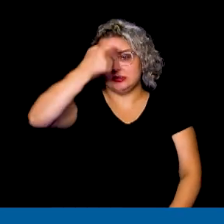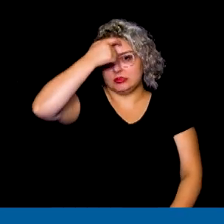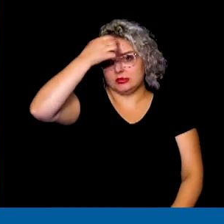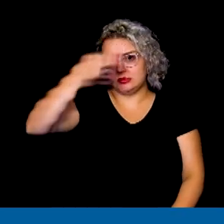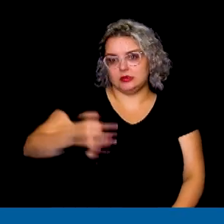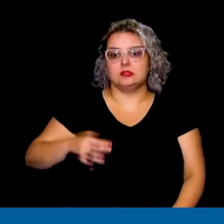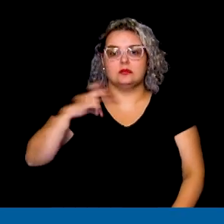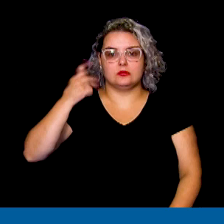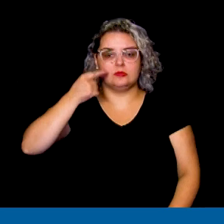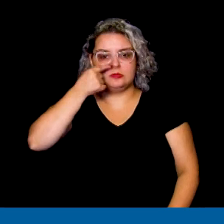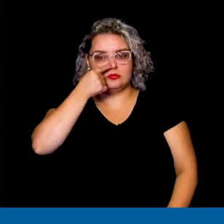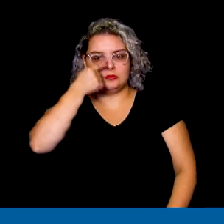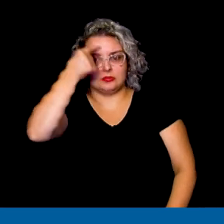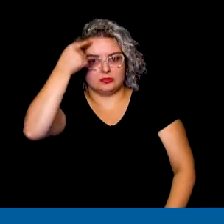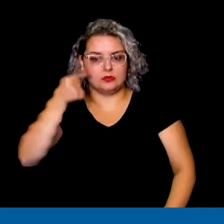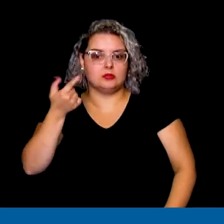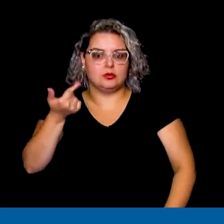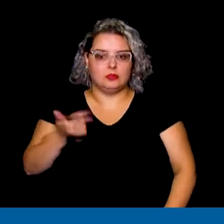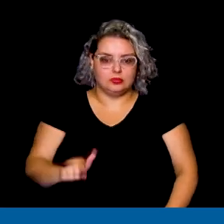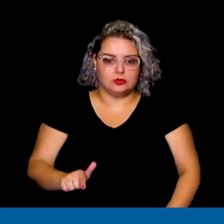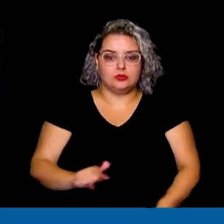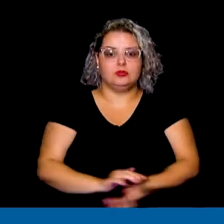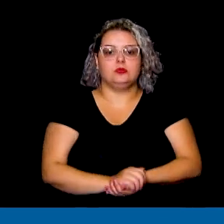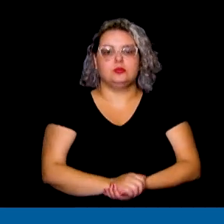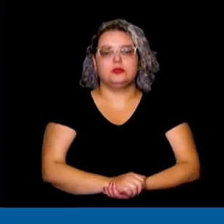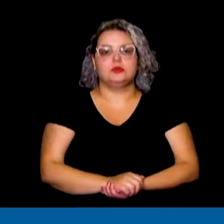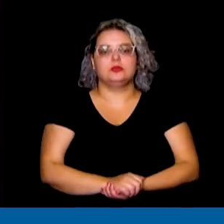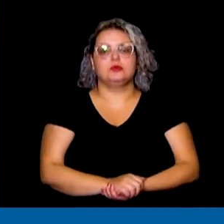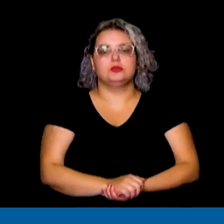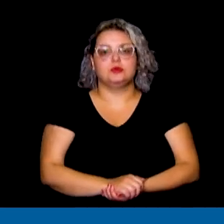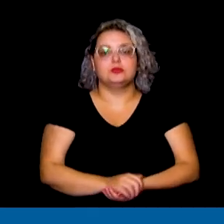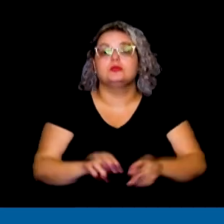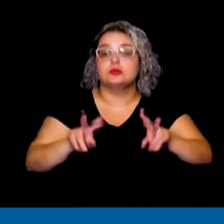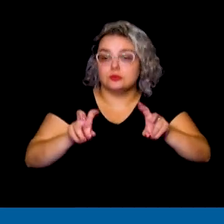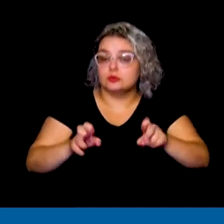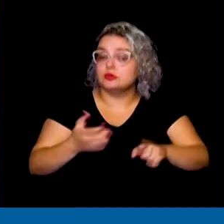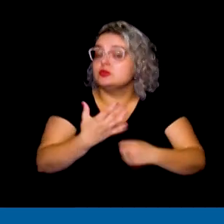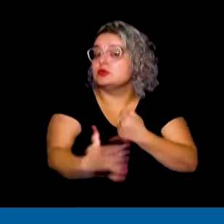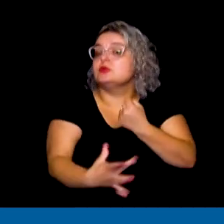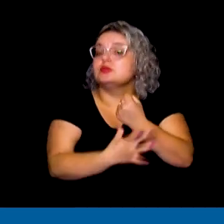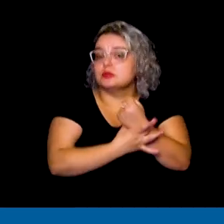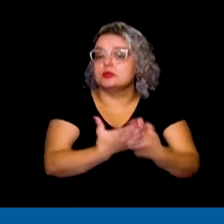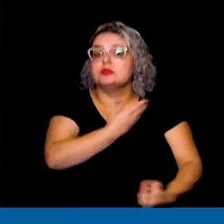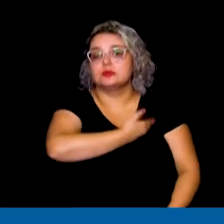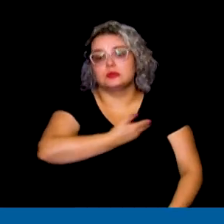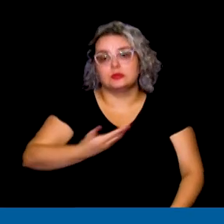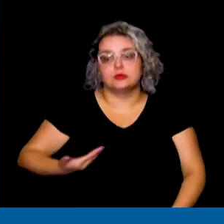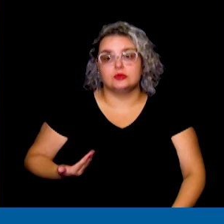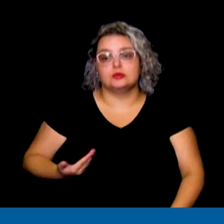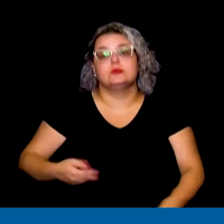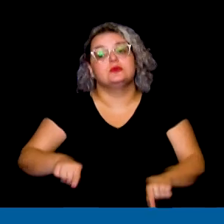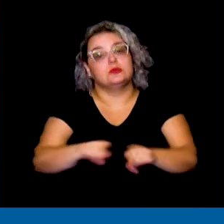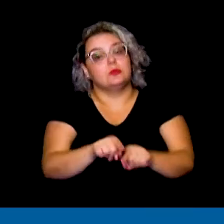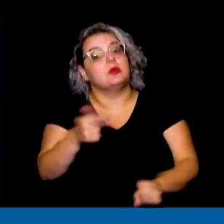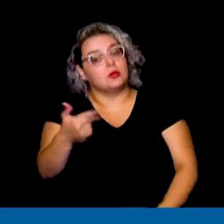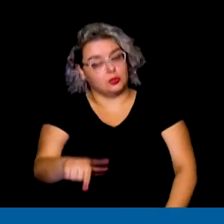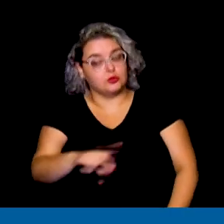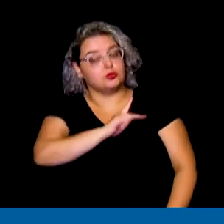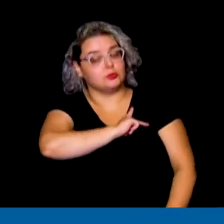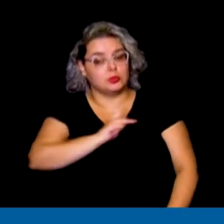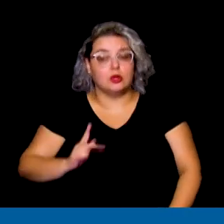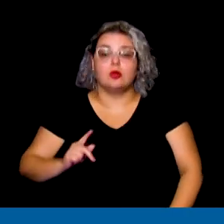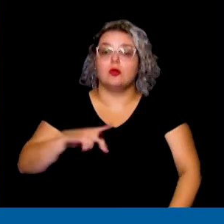humanos e cidadania a vereadora Paola Miguel permanece na presidência nos assuntos de segurança pública